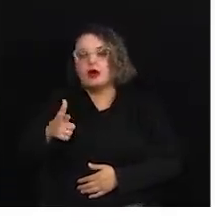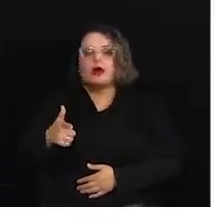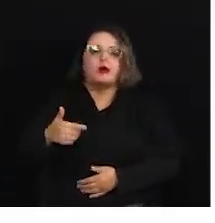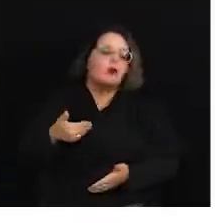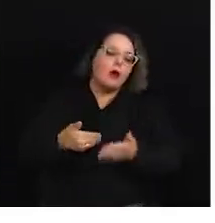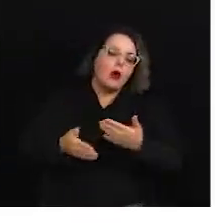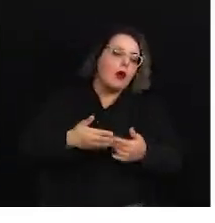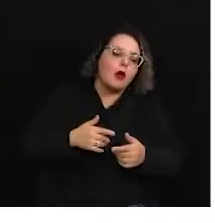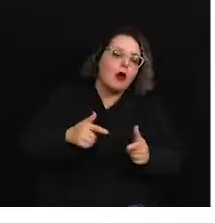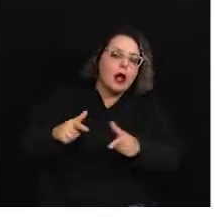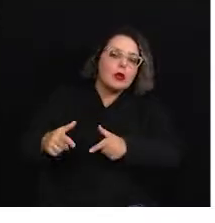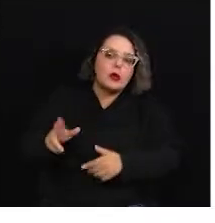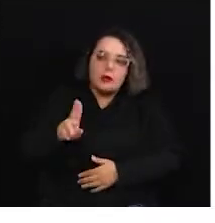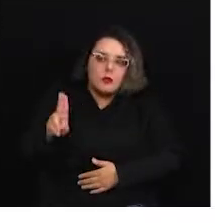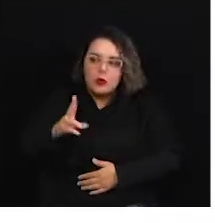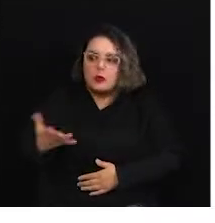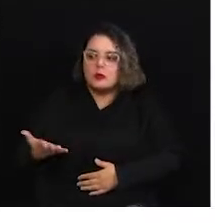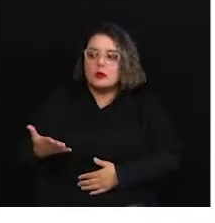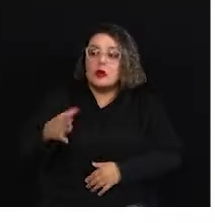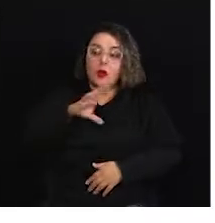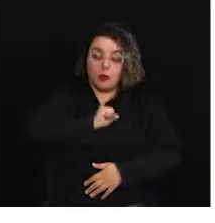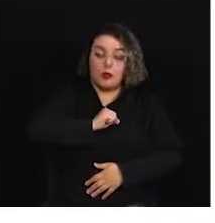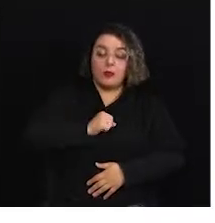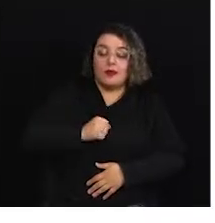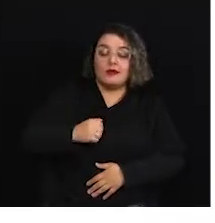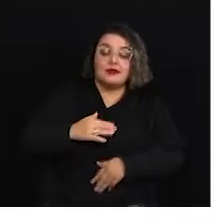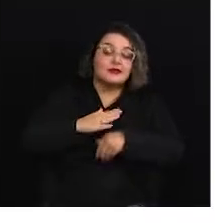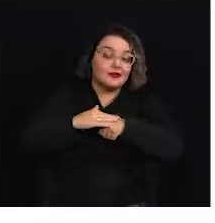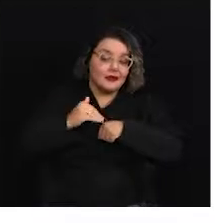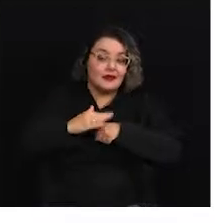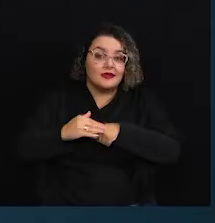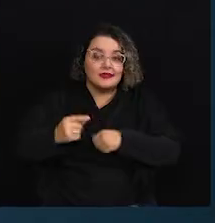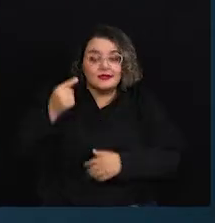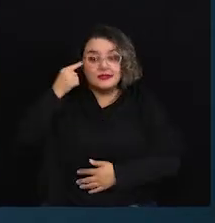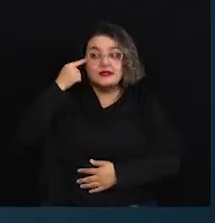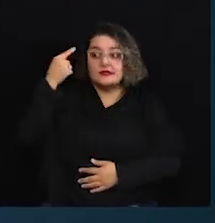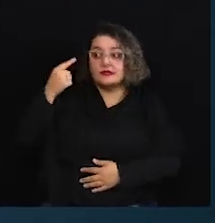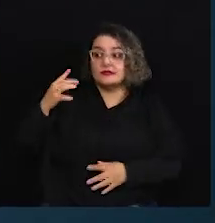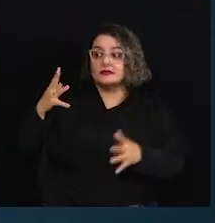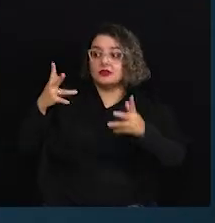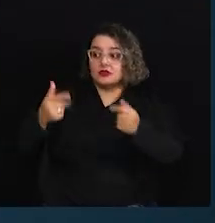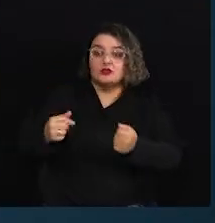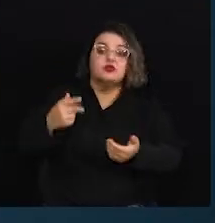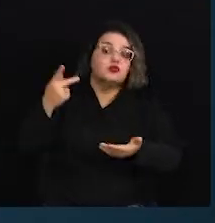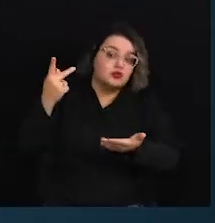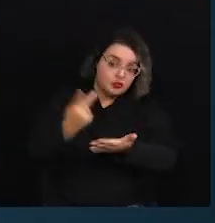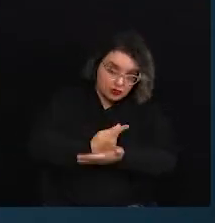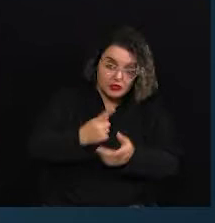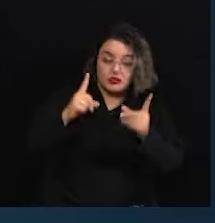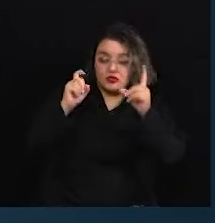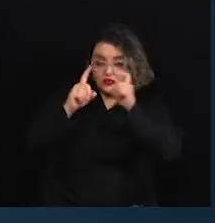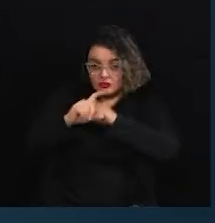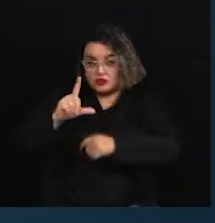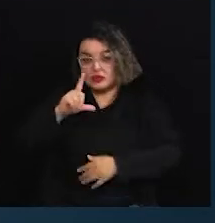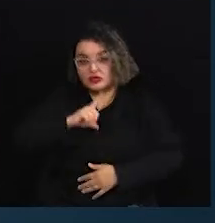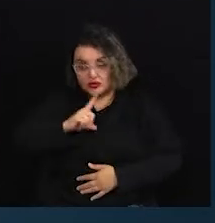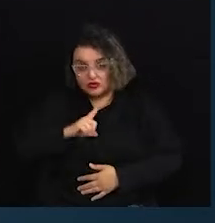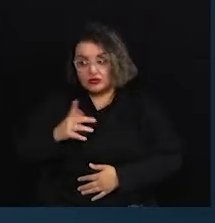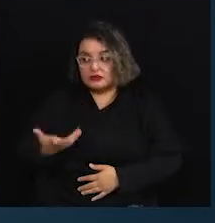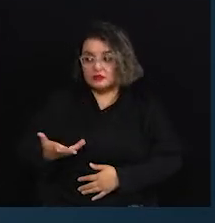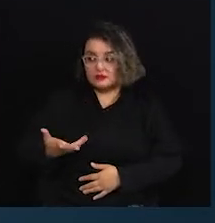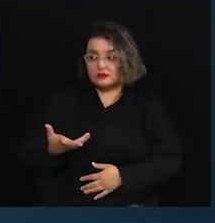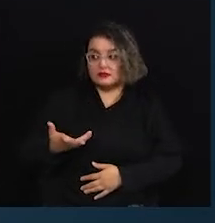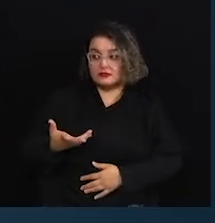funciona em qualquer aparelho. Mas eu fiz com muito amor e carinho. A minha ideia era muito mais pegar todos os tropeços que eu tive, todas as dificuldades que eu